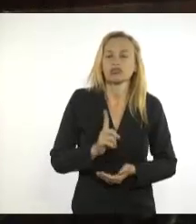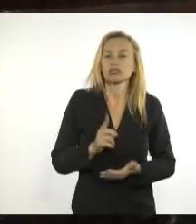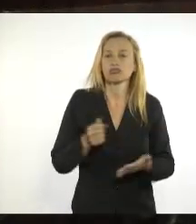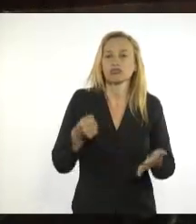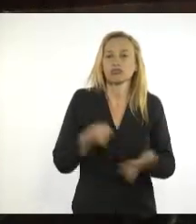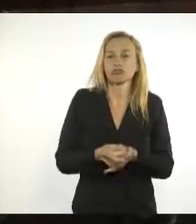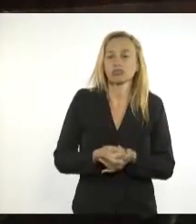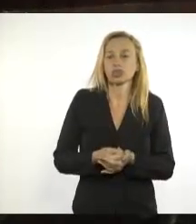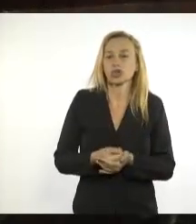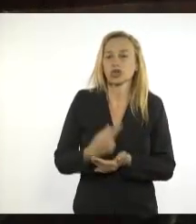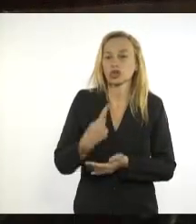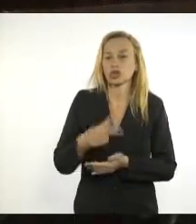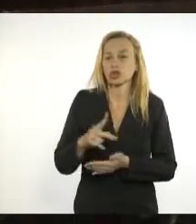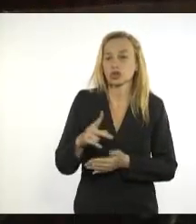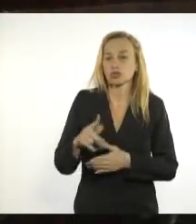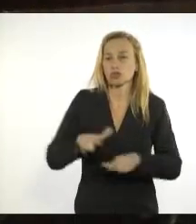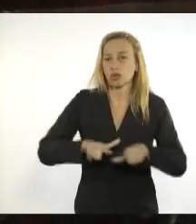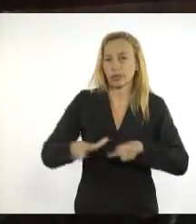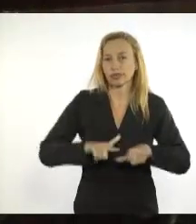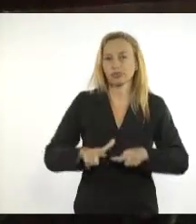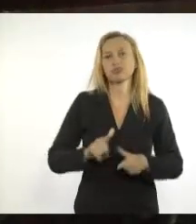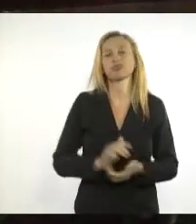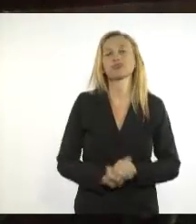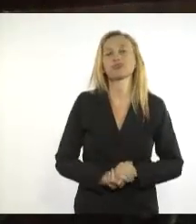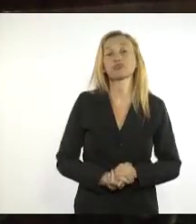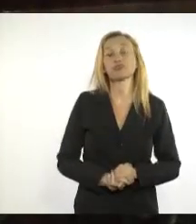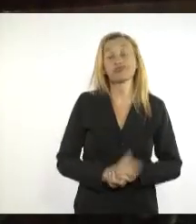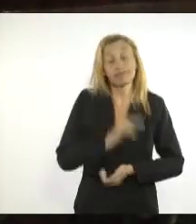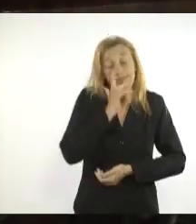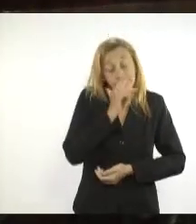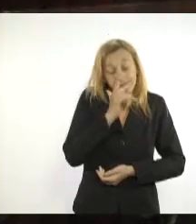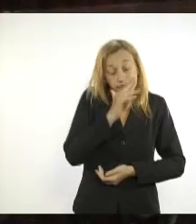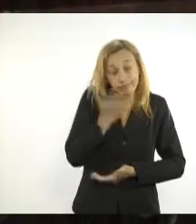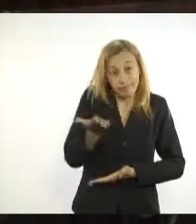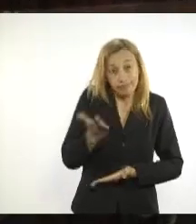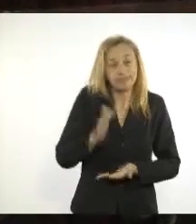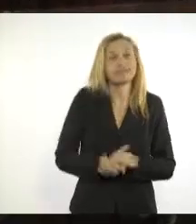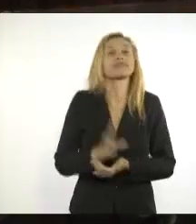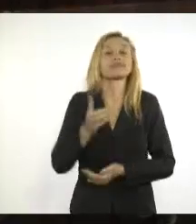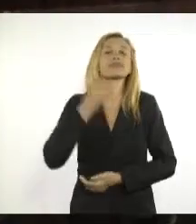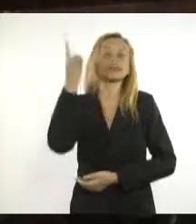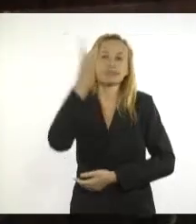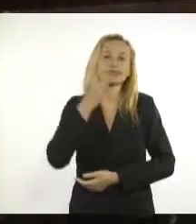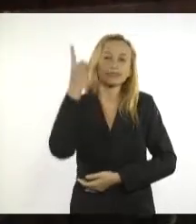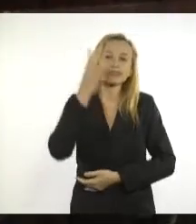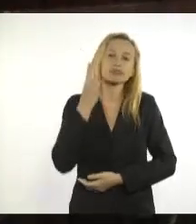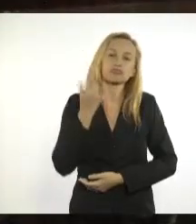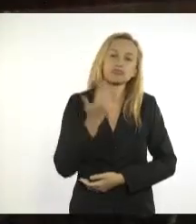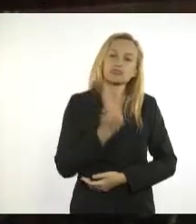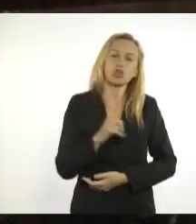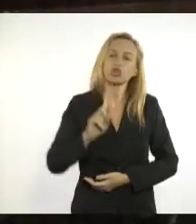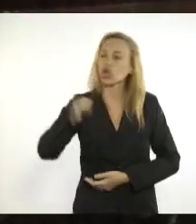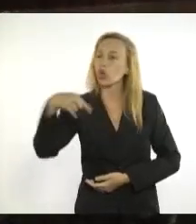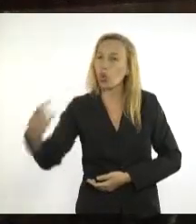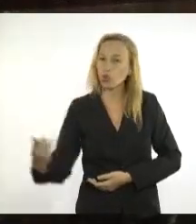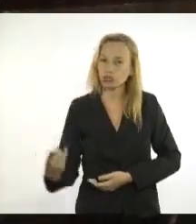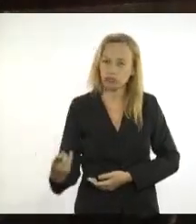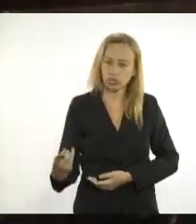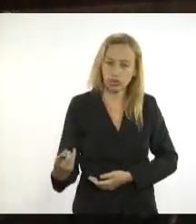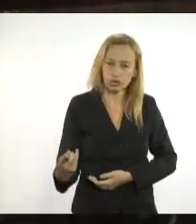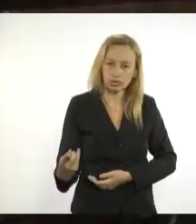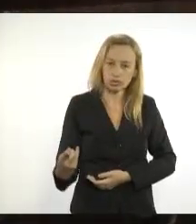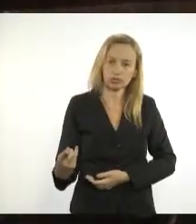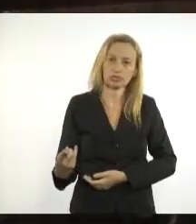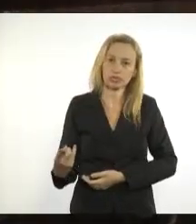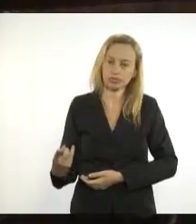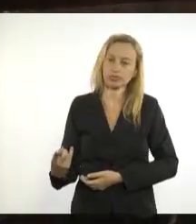na defesa da SEDAI. Então, me parece, senhores deputados, que não resta outra conduta a